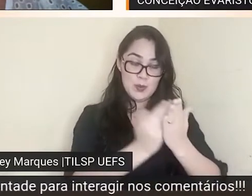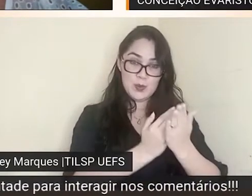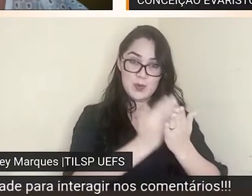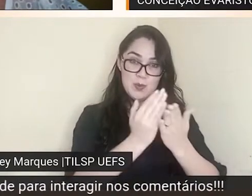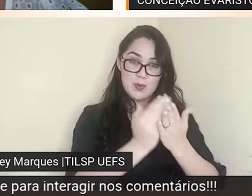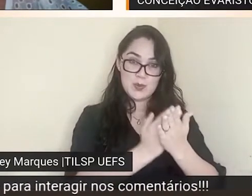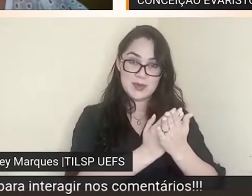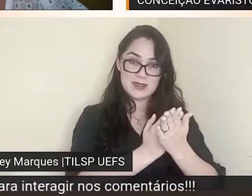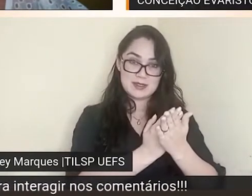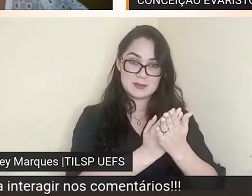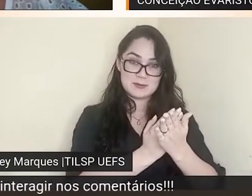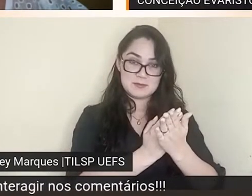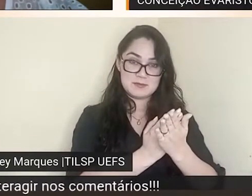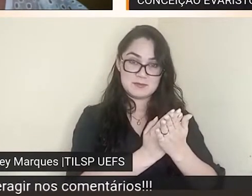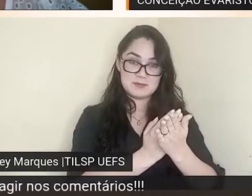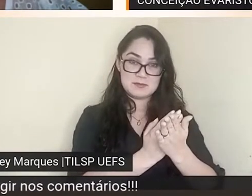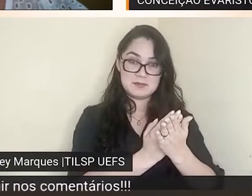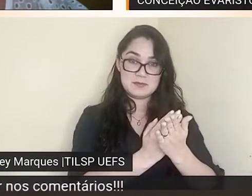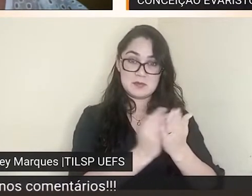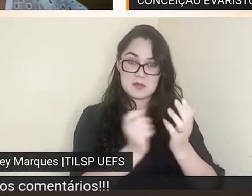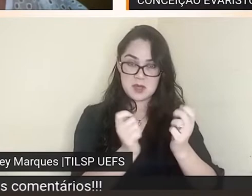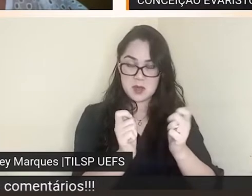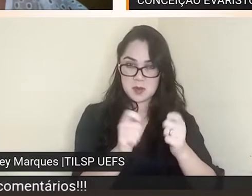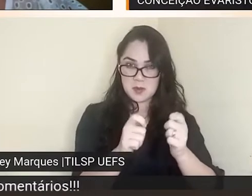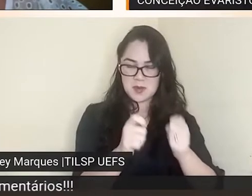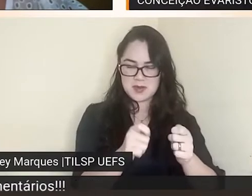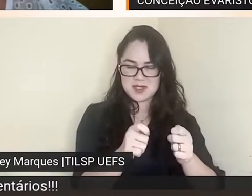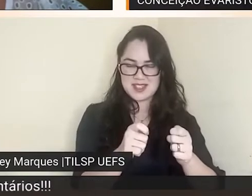um livro que possa